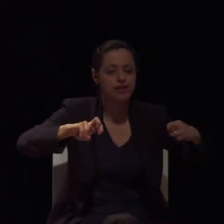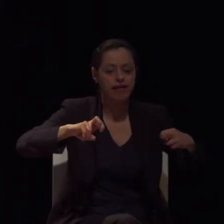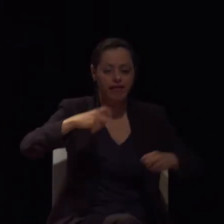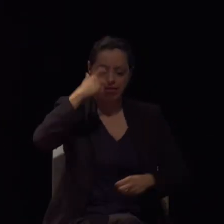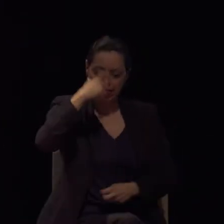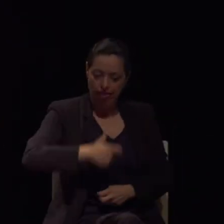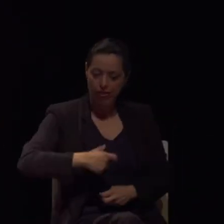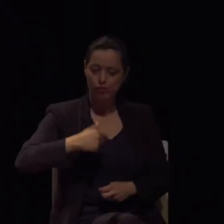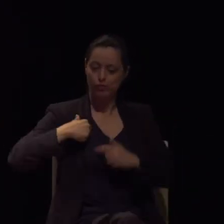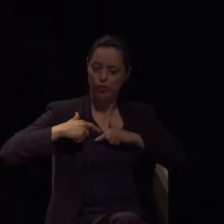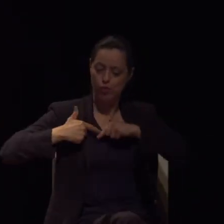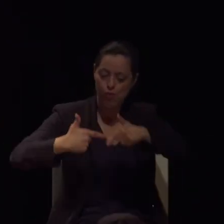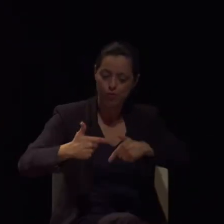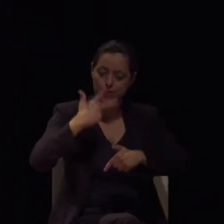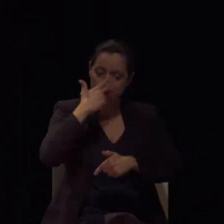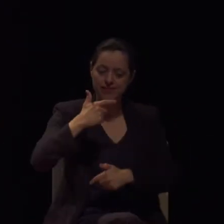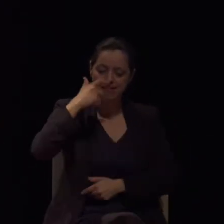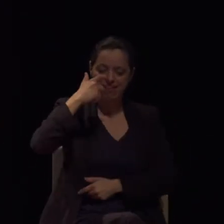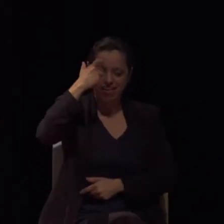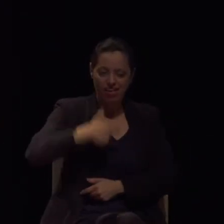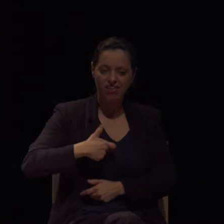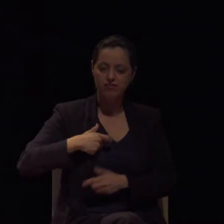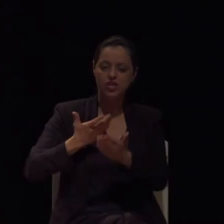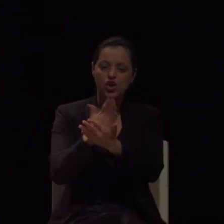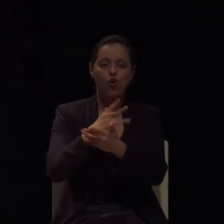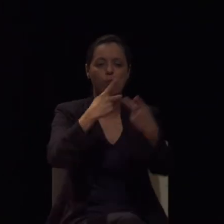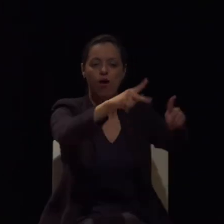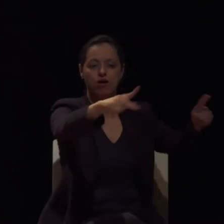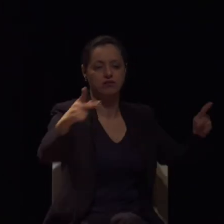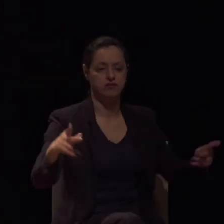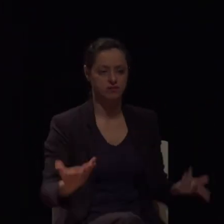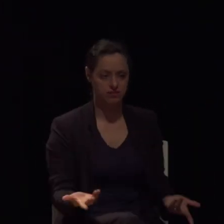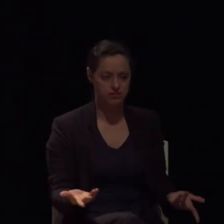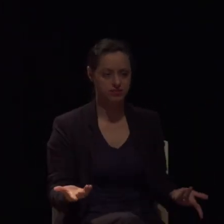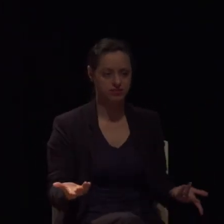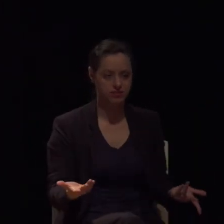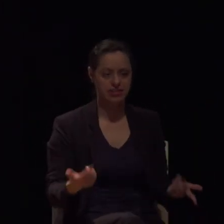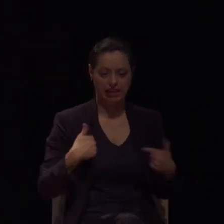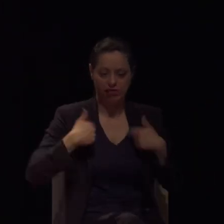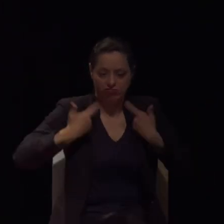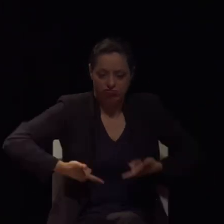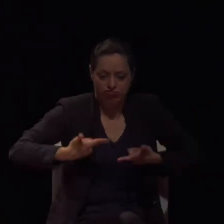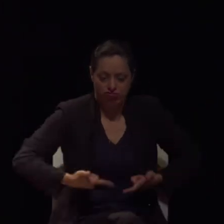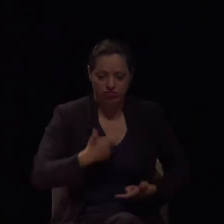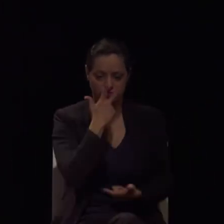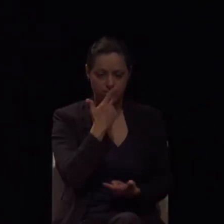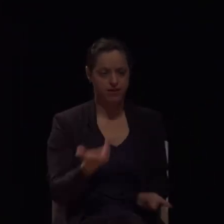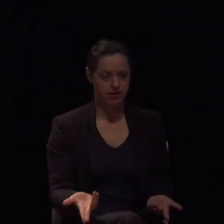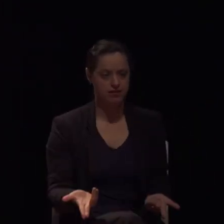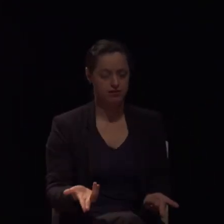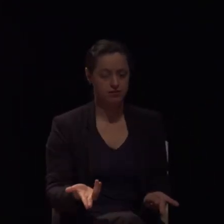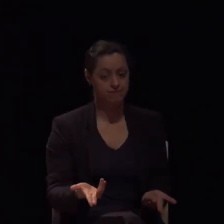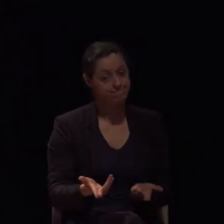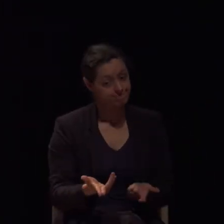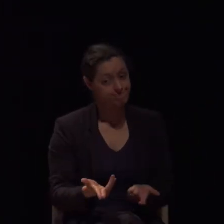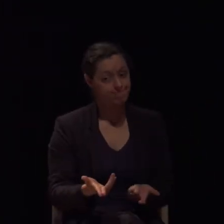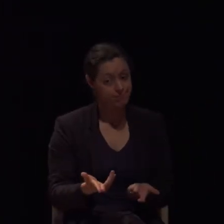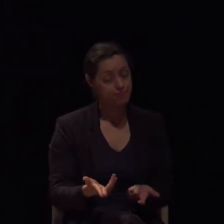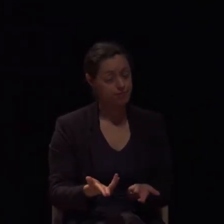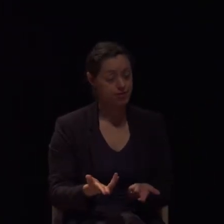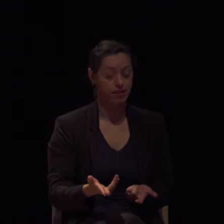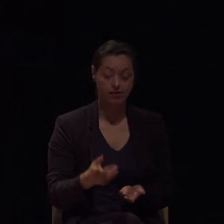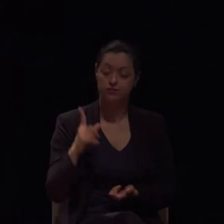sabe é esse é essa professora que eu sou é são esses os